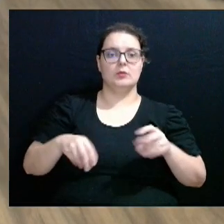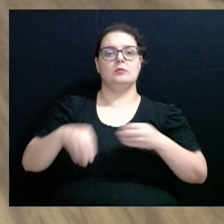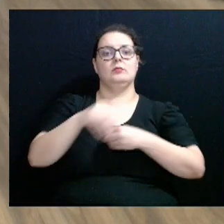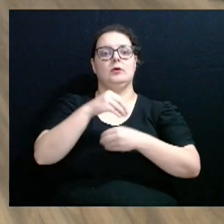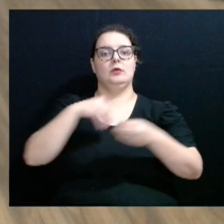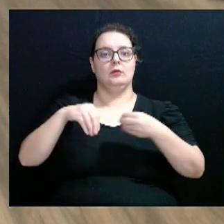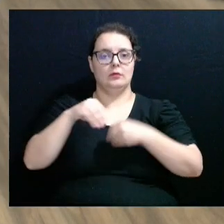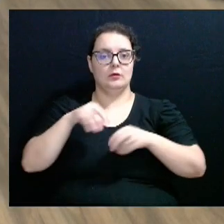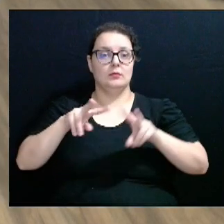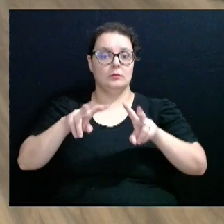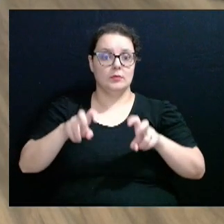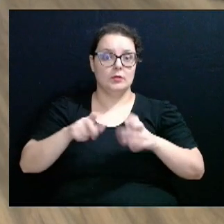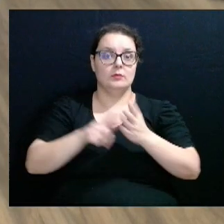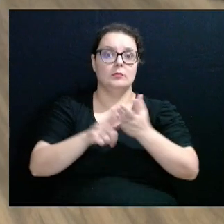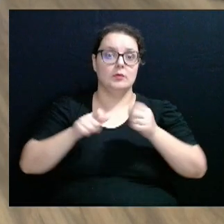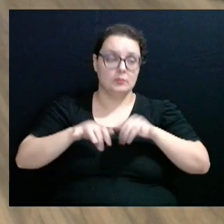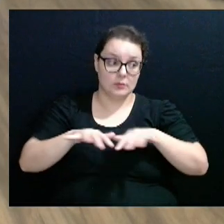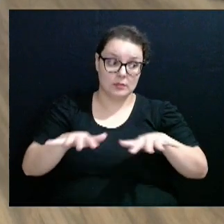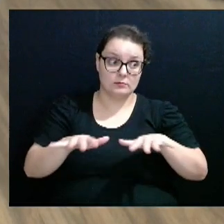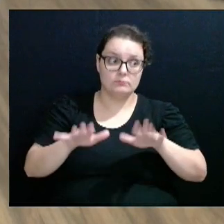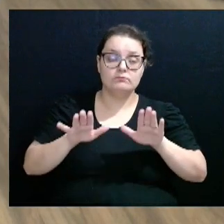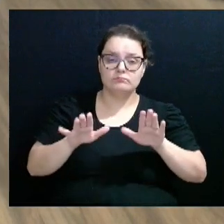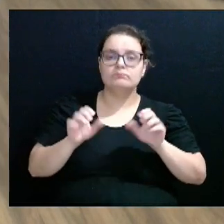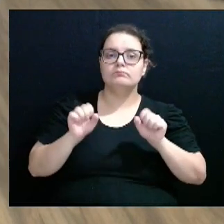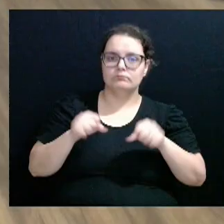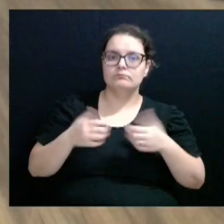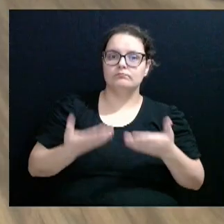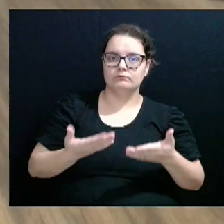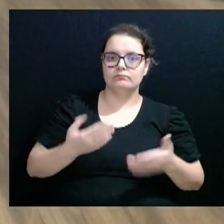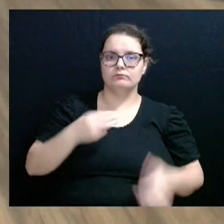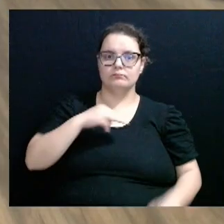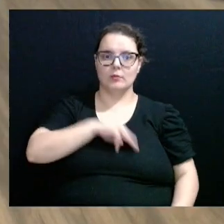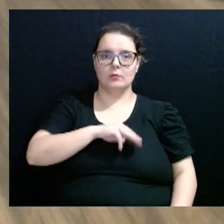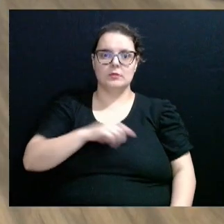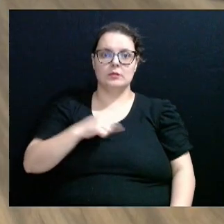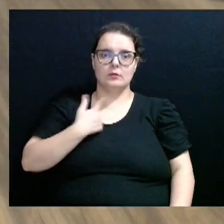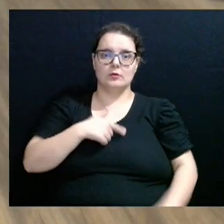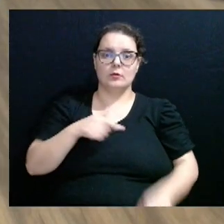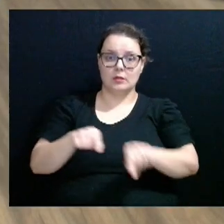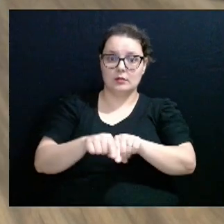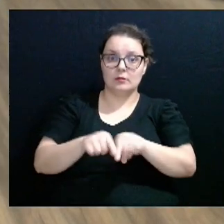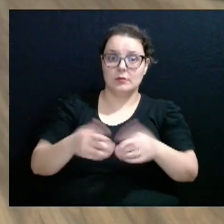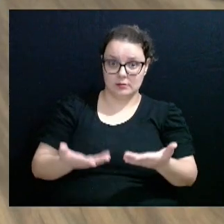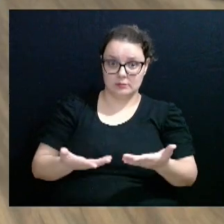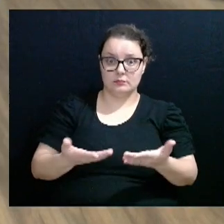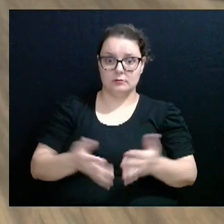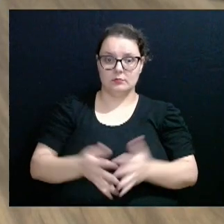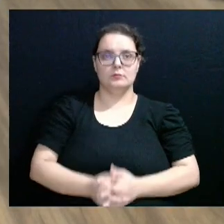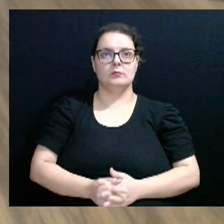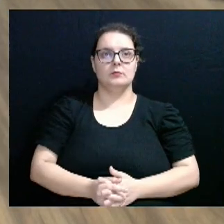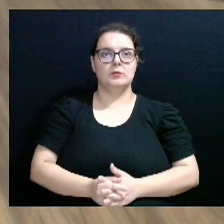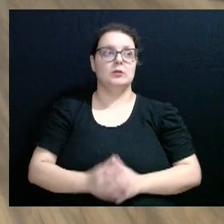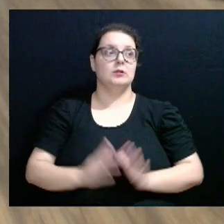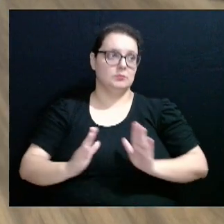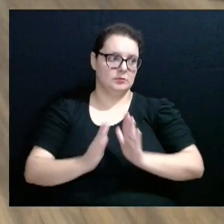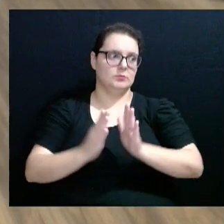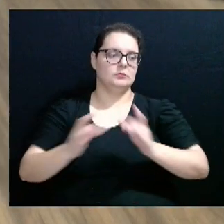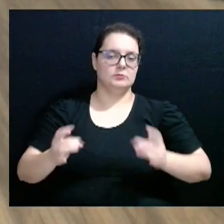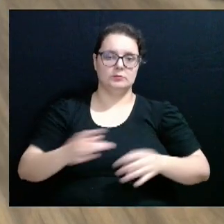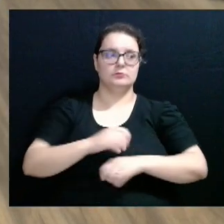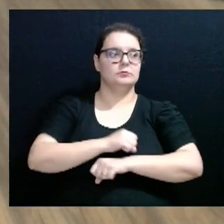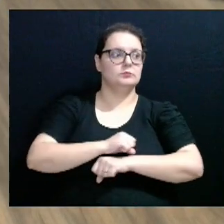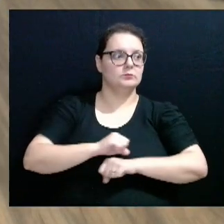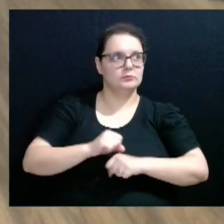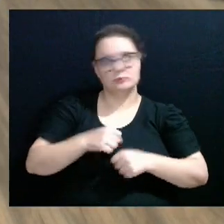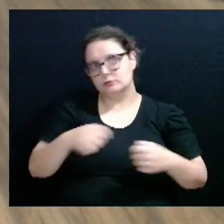jornalismo, mas é sim uma tarefa nossa também, né? Estar diante desse combate. Como é que você lida com essa